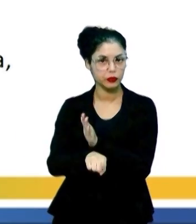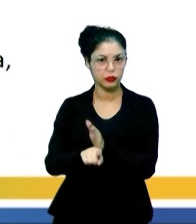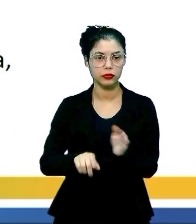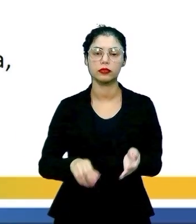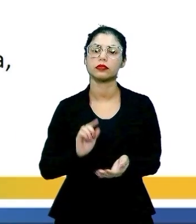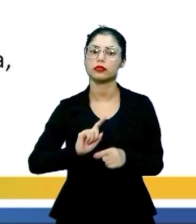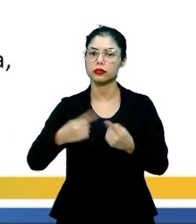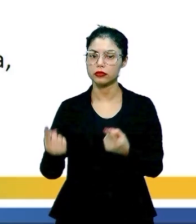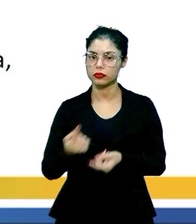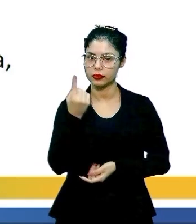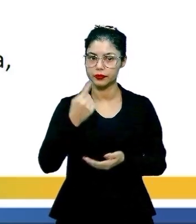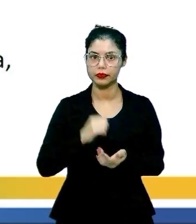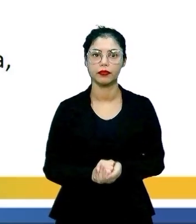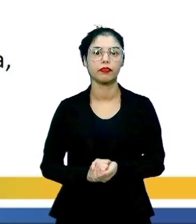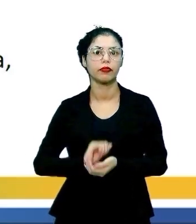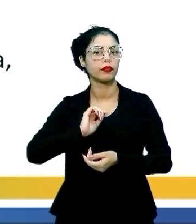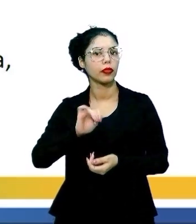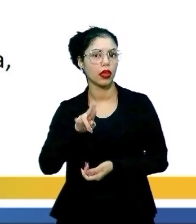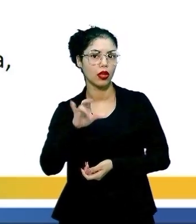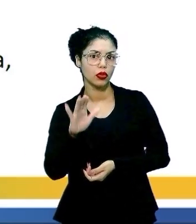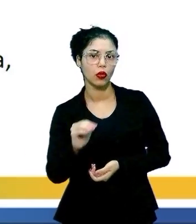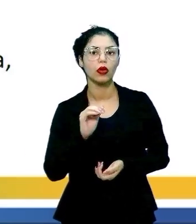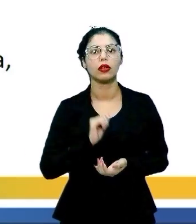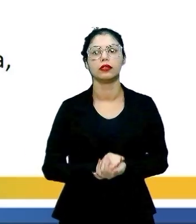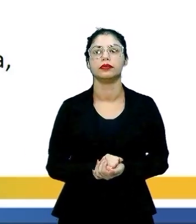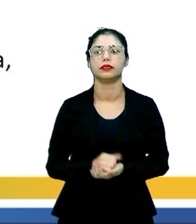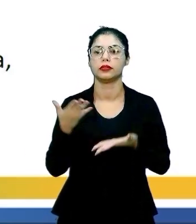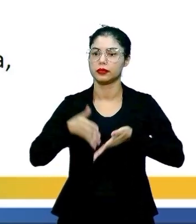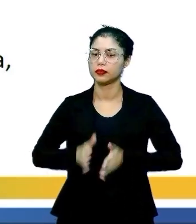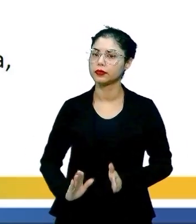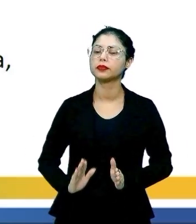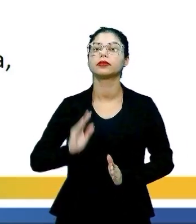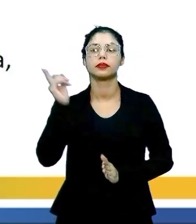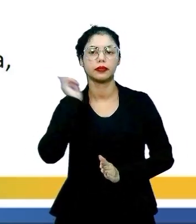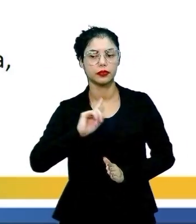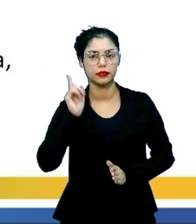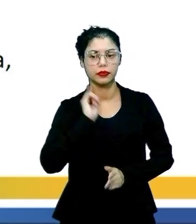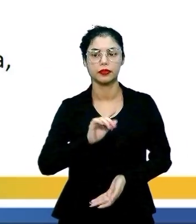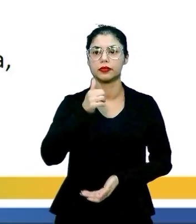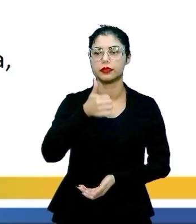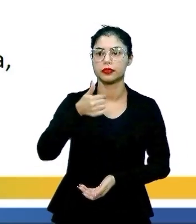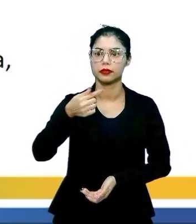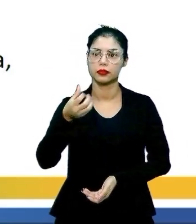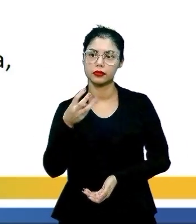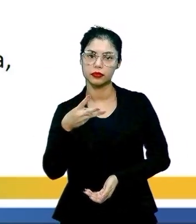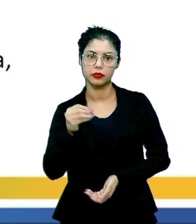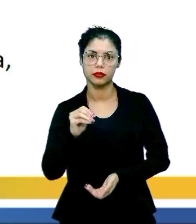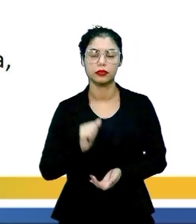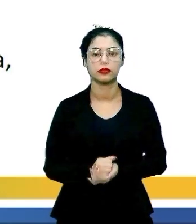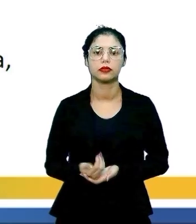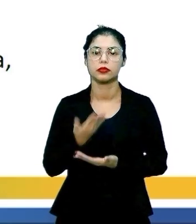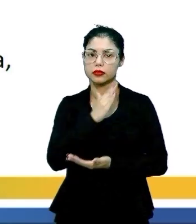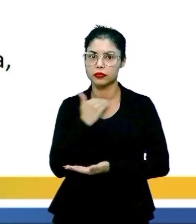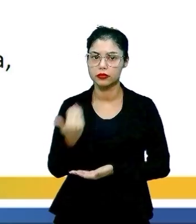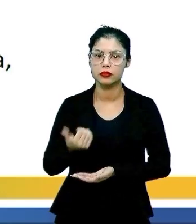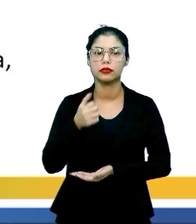ler mais uma vez, ele diz: Antônio Francisco Lisboa, ele nasce em Vila Rica, 1738, morre